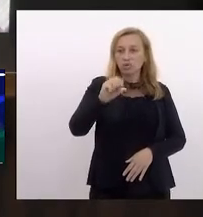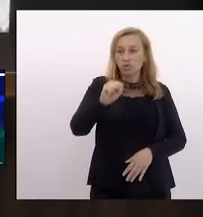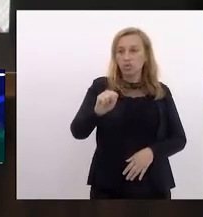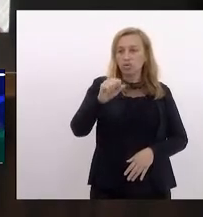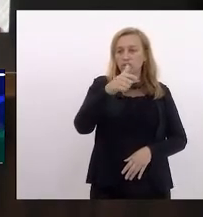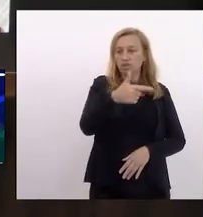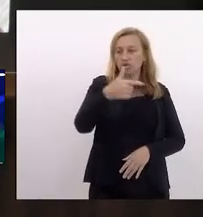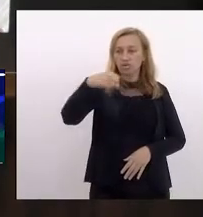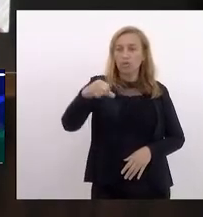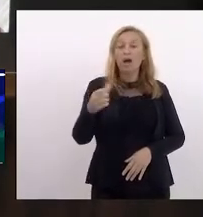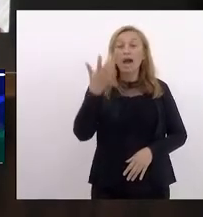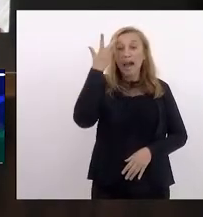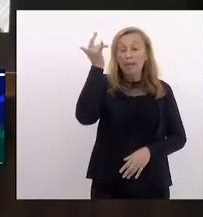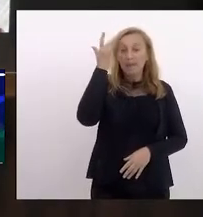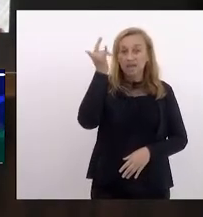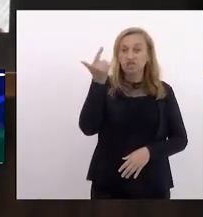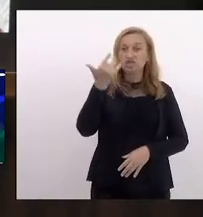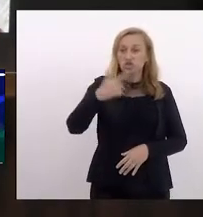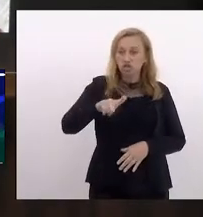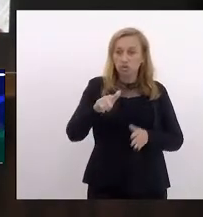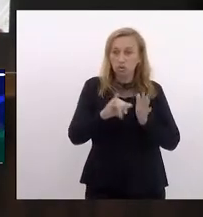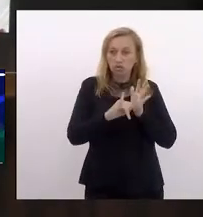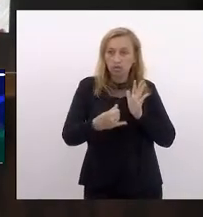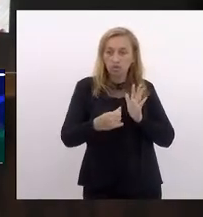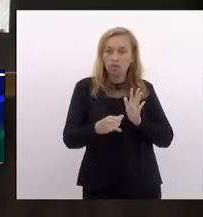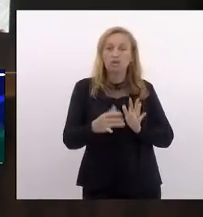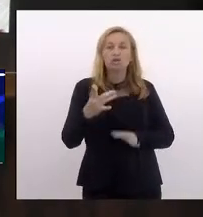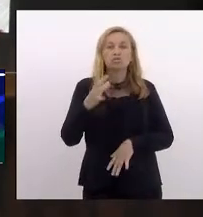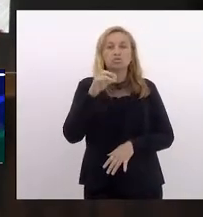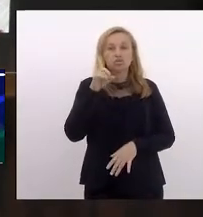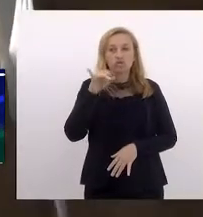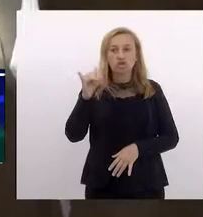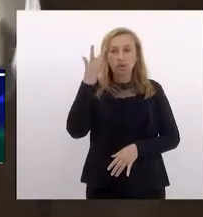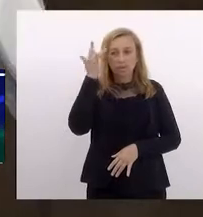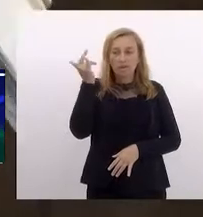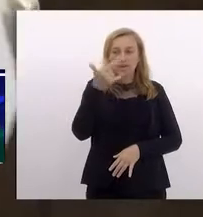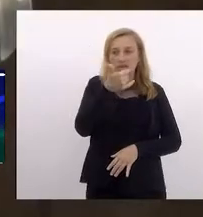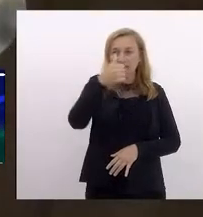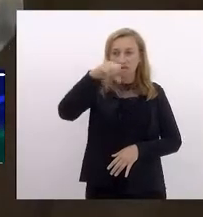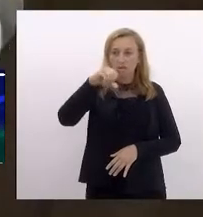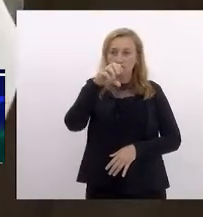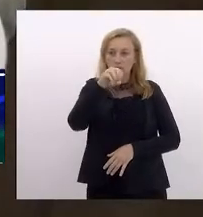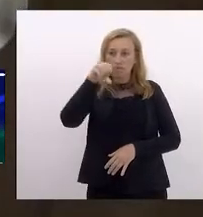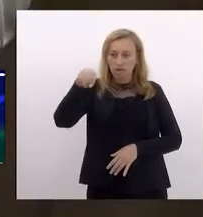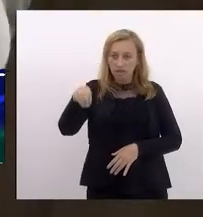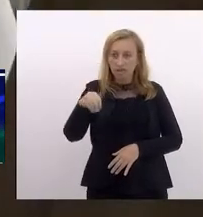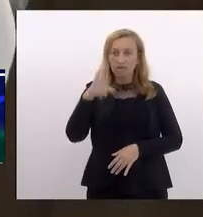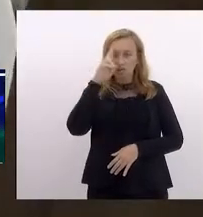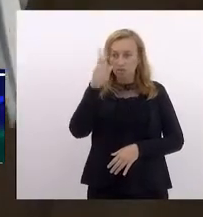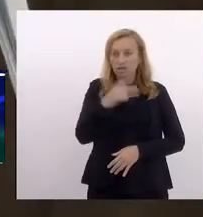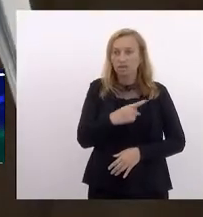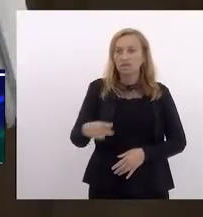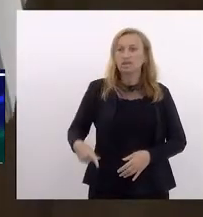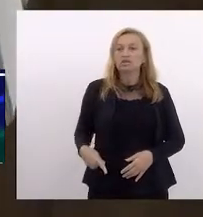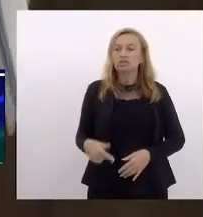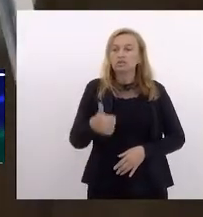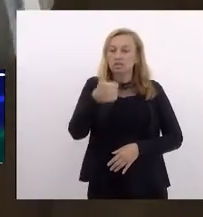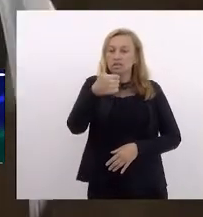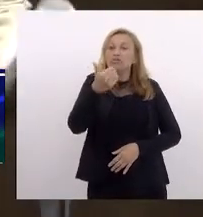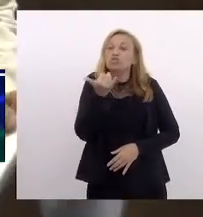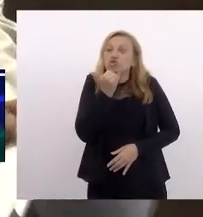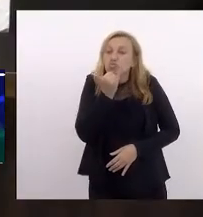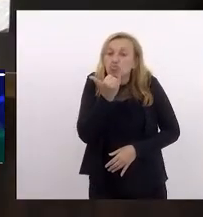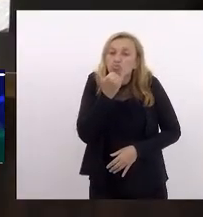21 República Vai amanhã na mais uma extraordinária do dia de amanhã 1990 Presidente o meu é